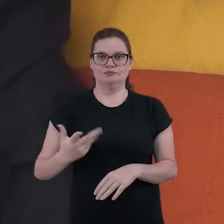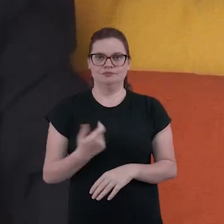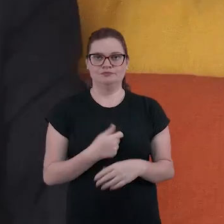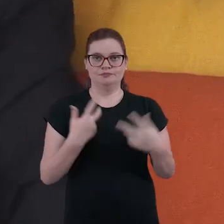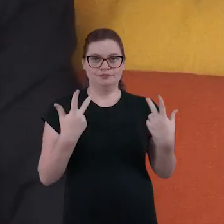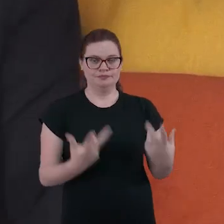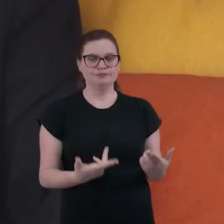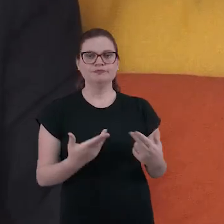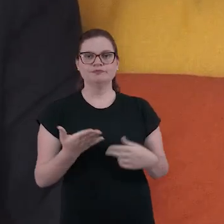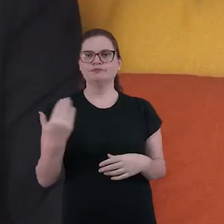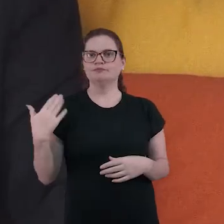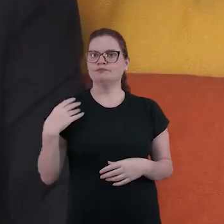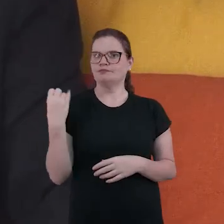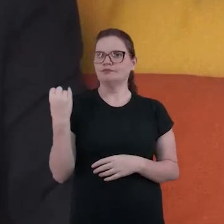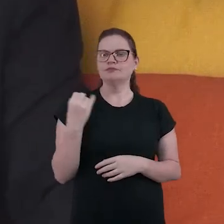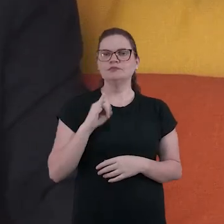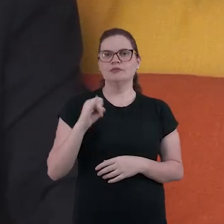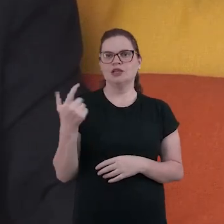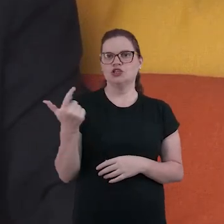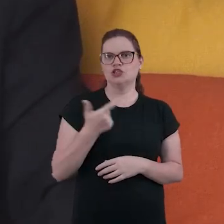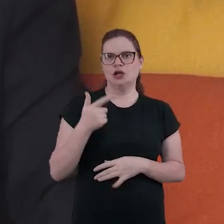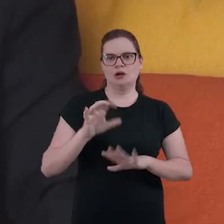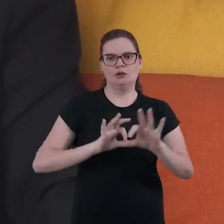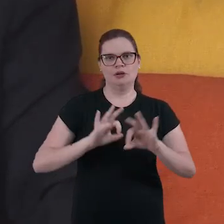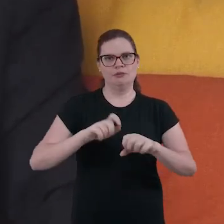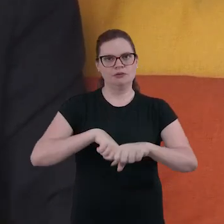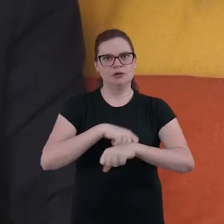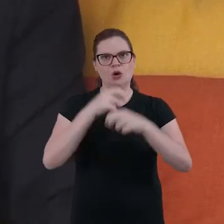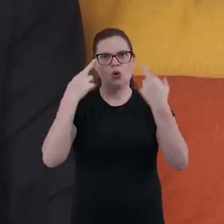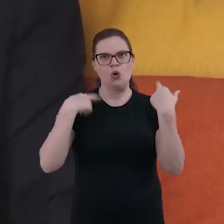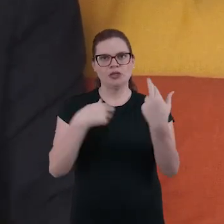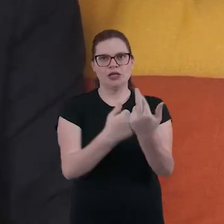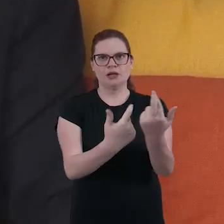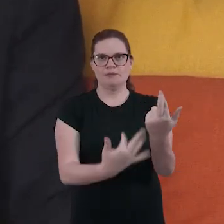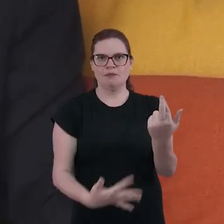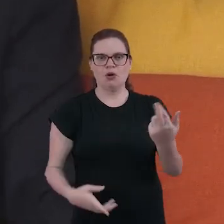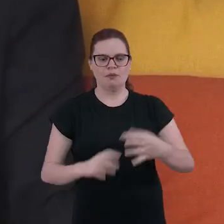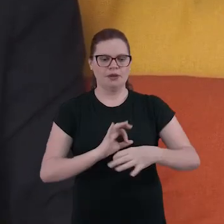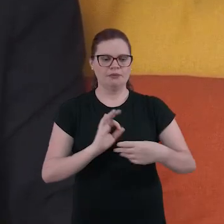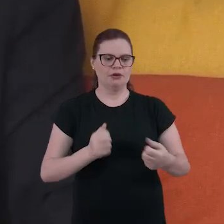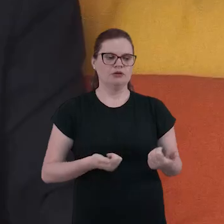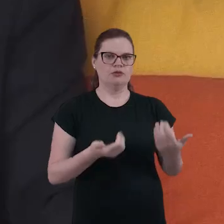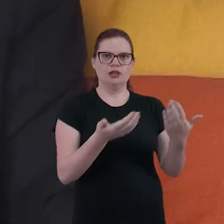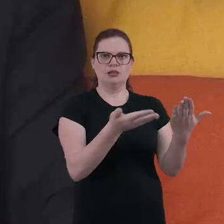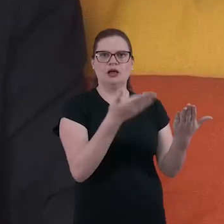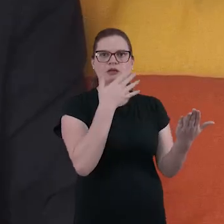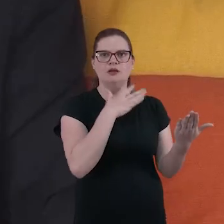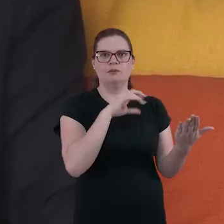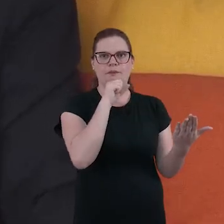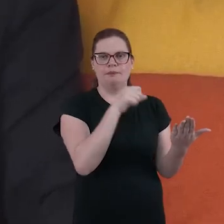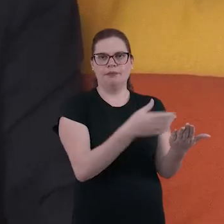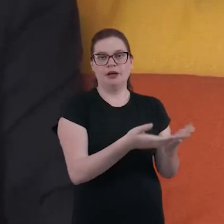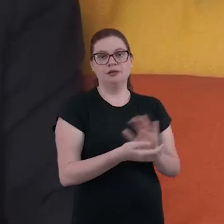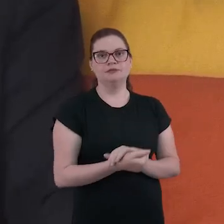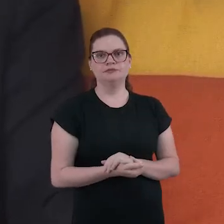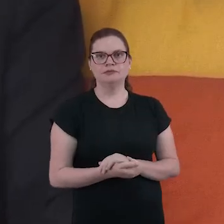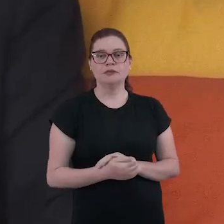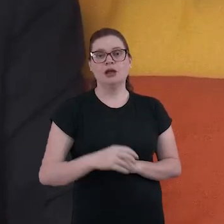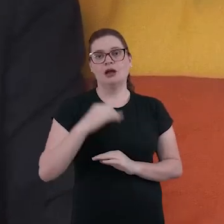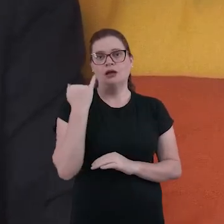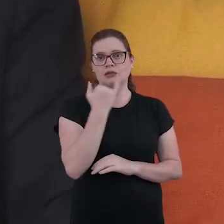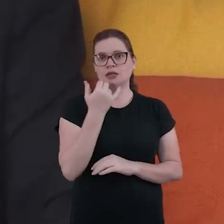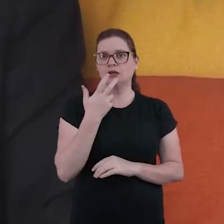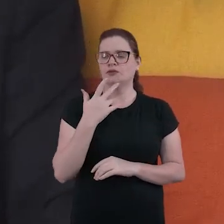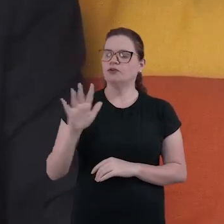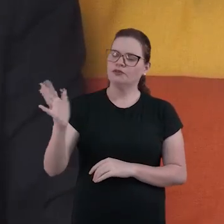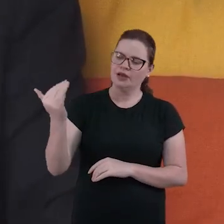servido ali. O Senhor tem prazer em se revelar na nossa intimidade, né? E disse Isaque a Jacó, chega-te agora